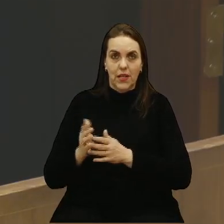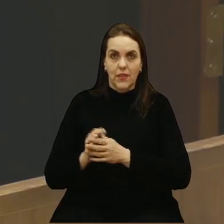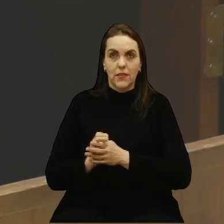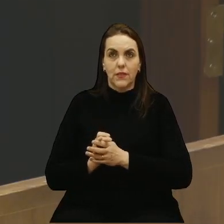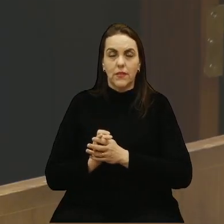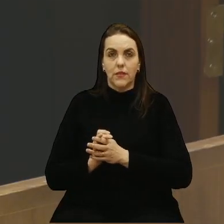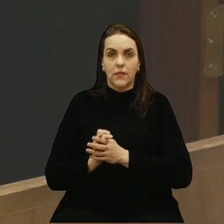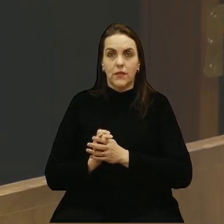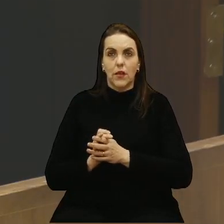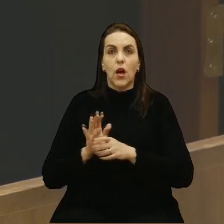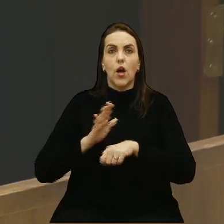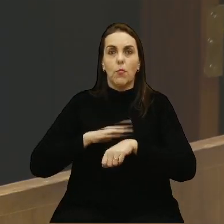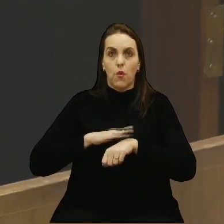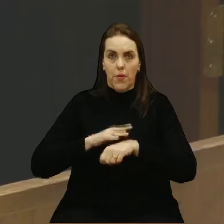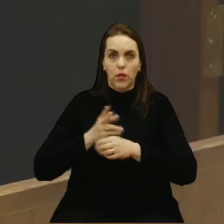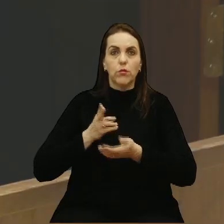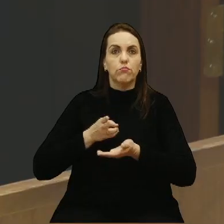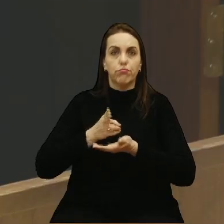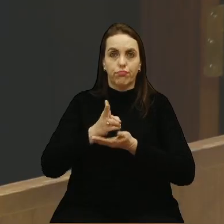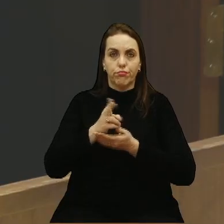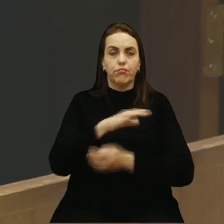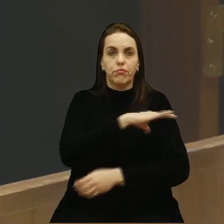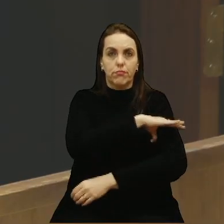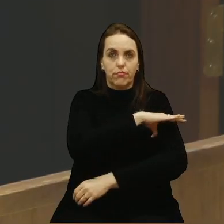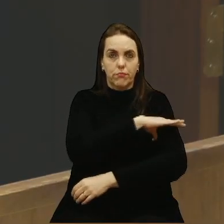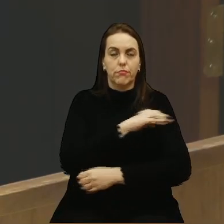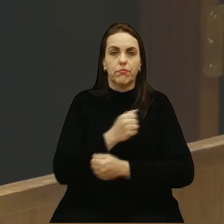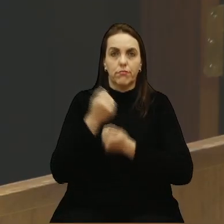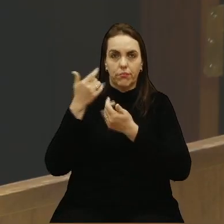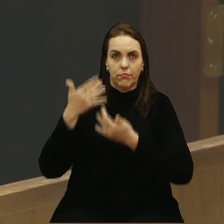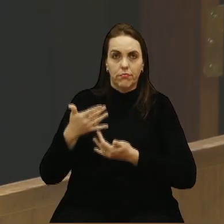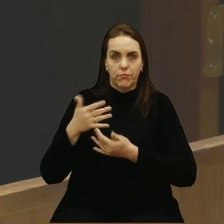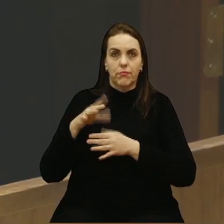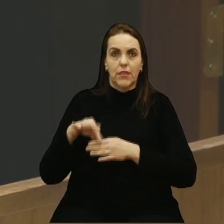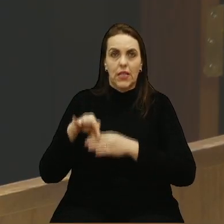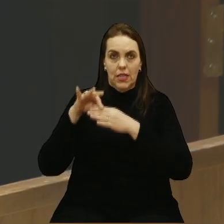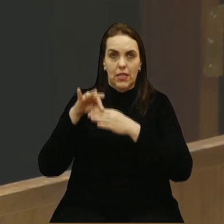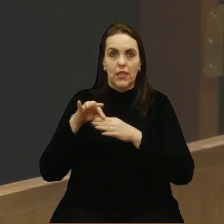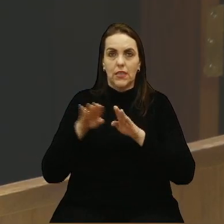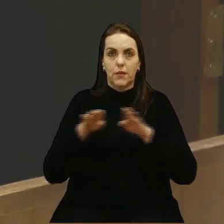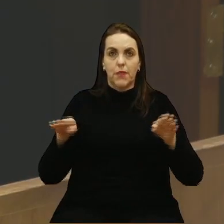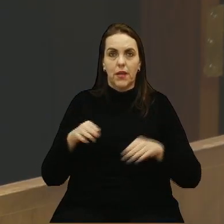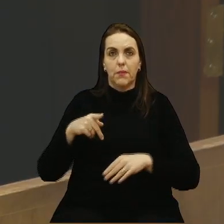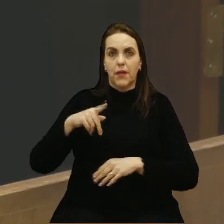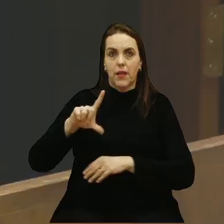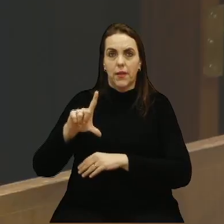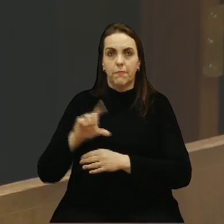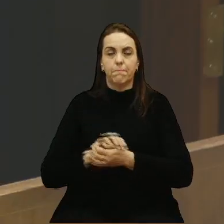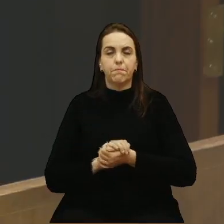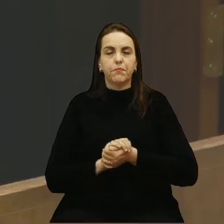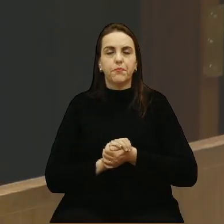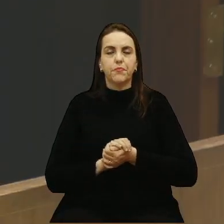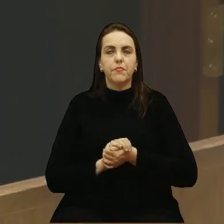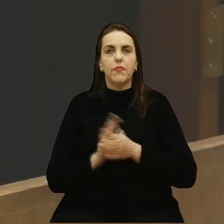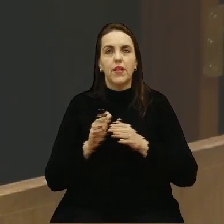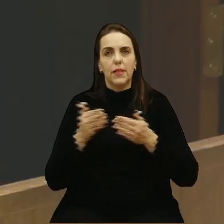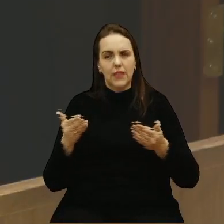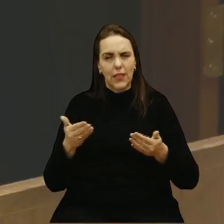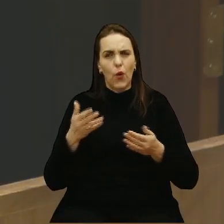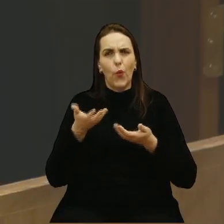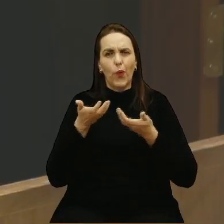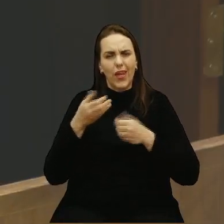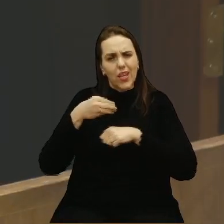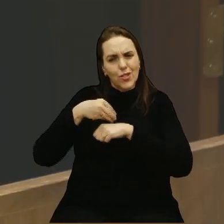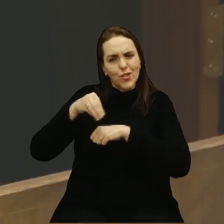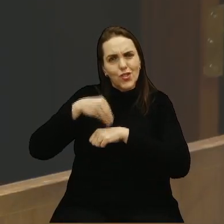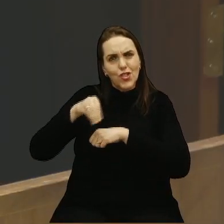No momento oportuno, segue o vereador Ramon Teles em declaração de líder da bancada do PL. Então, aqui, eu queria sugerir,